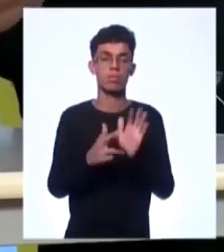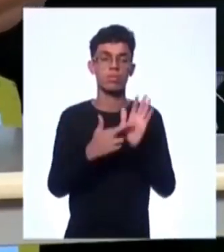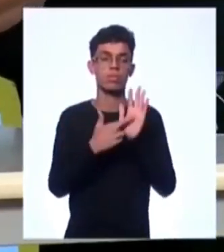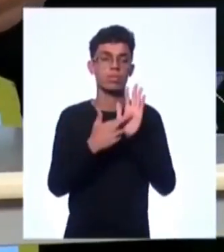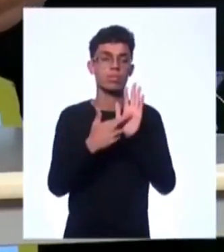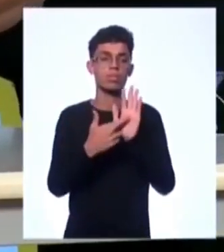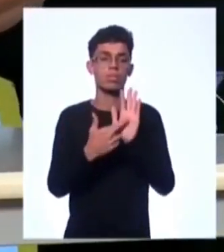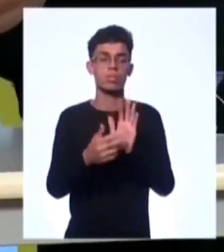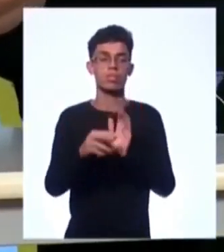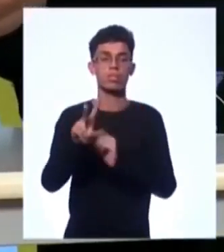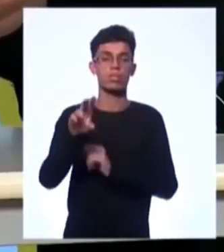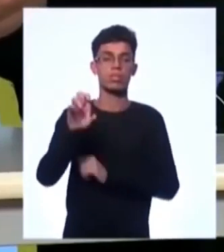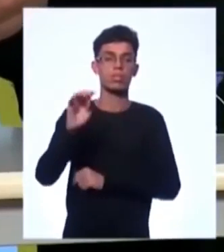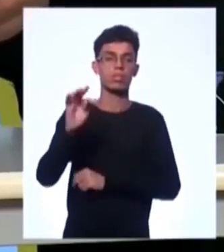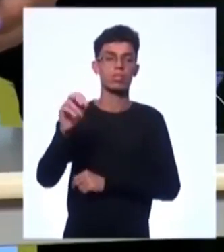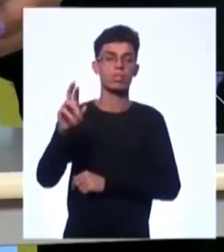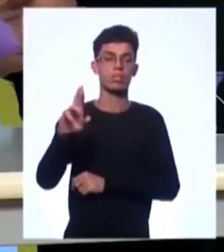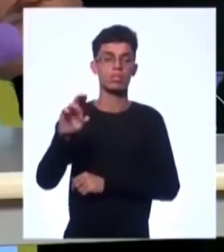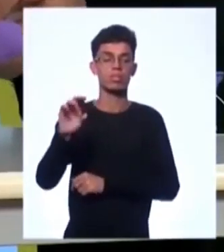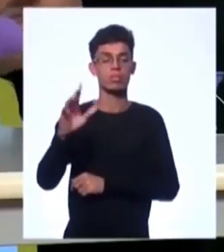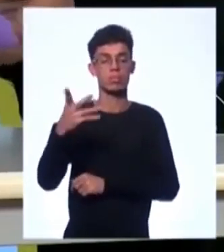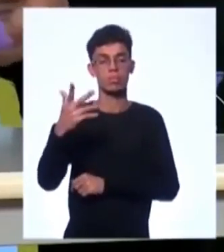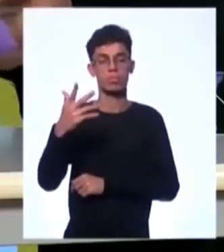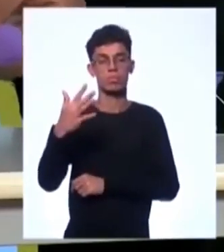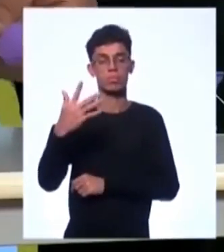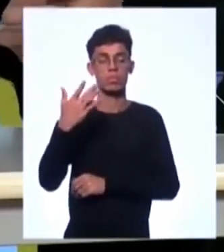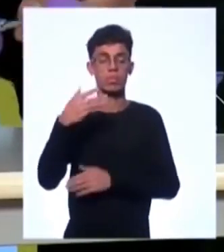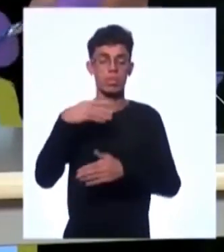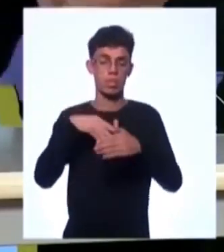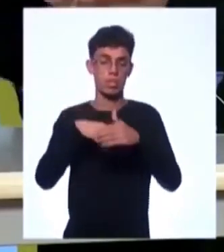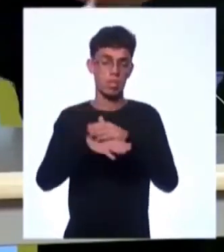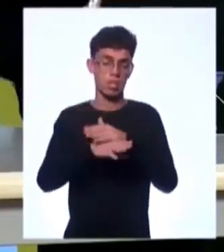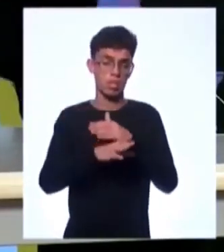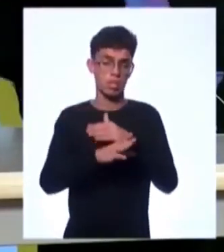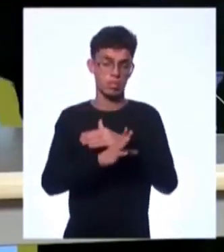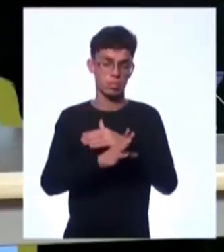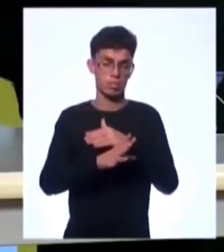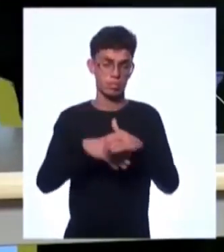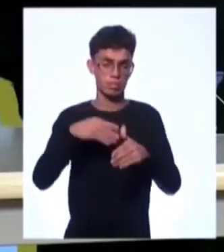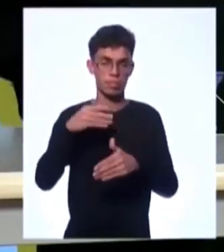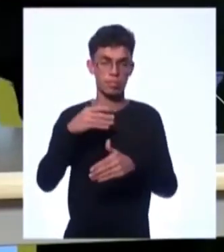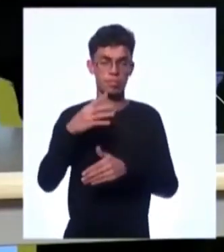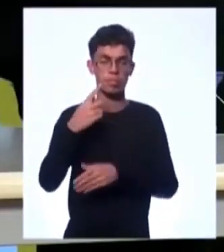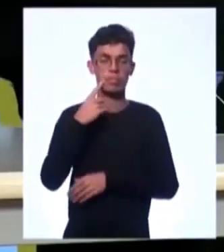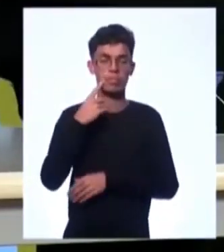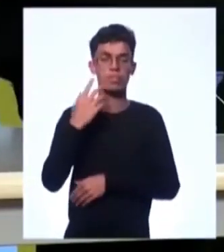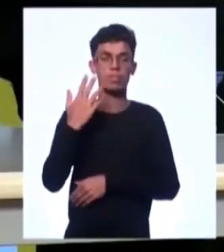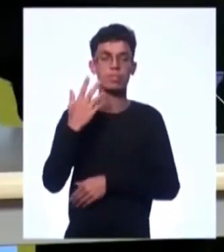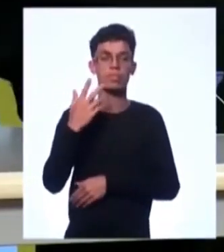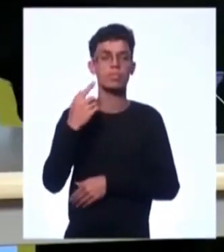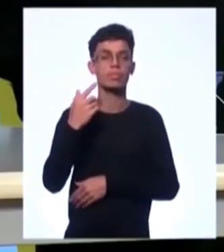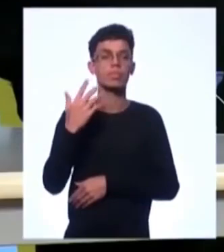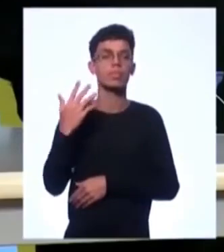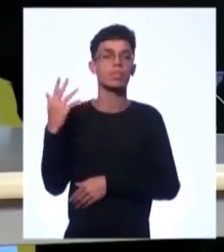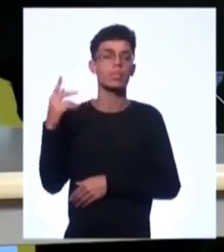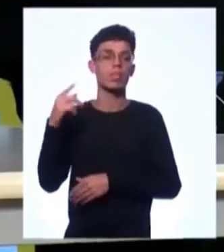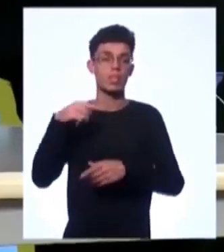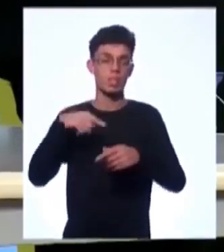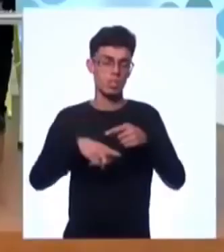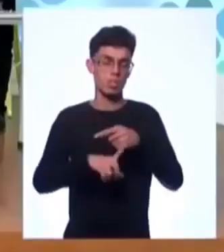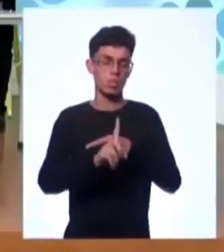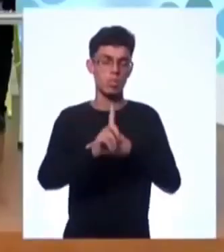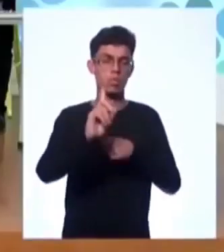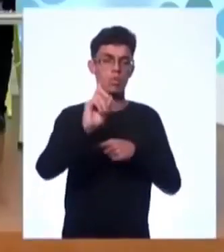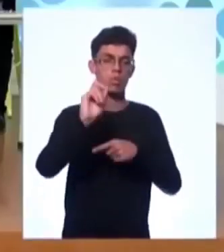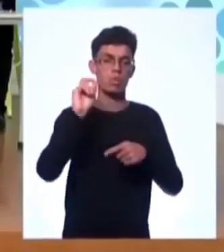ali o vetor saindo. Bom, saindo desse plano e entrando na parte superior,